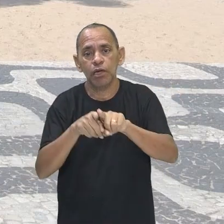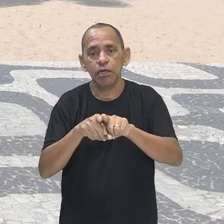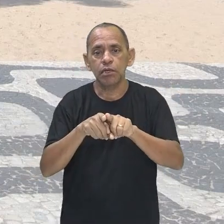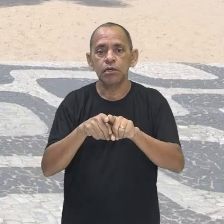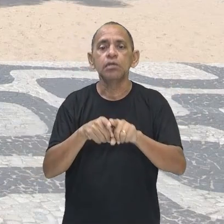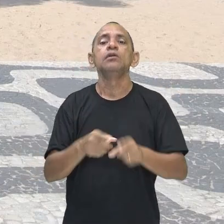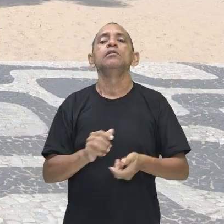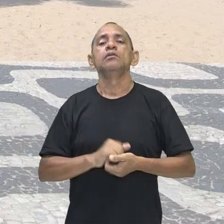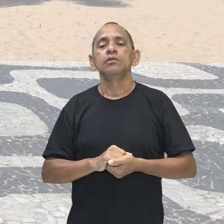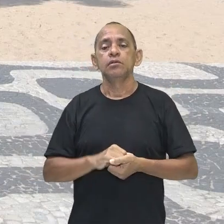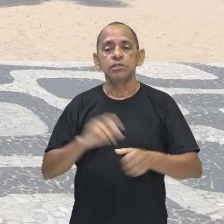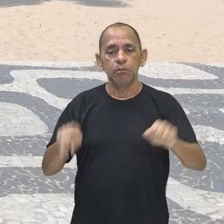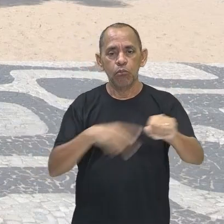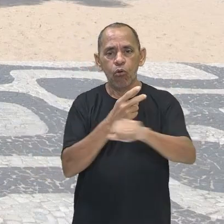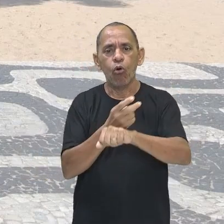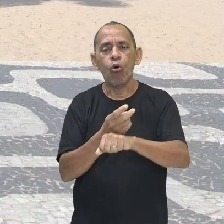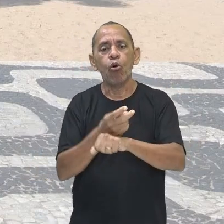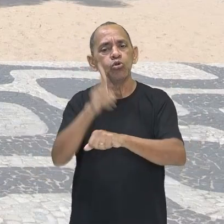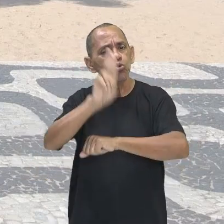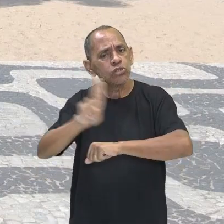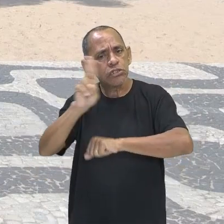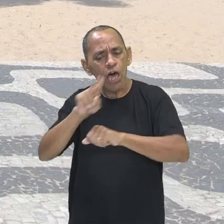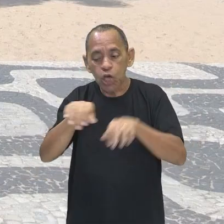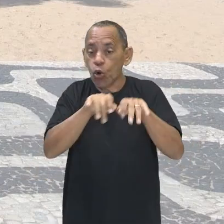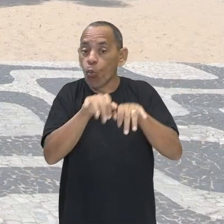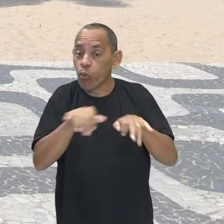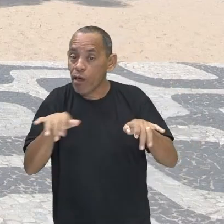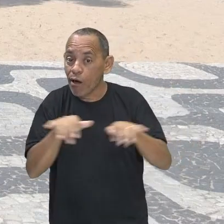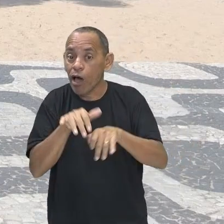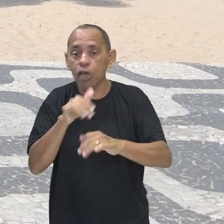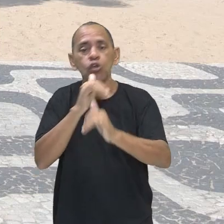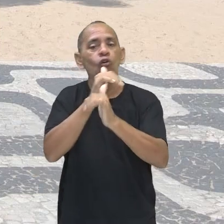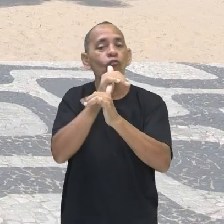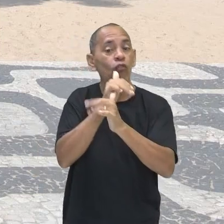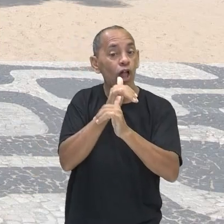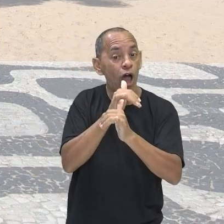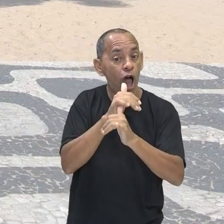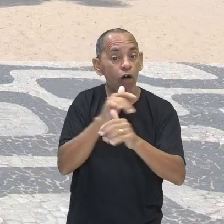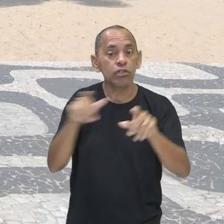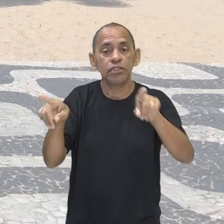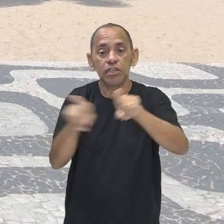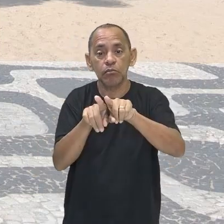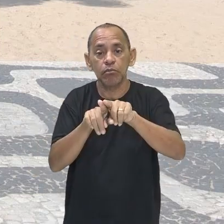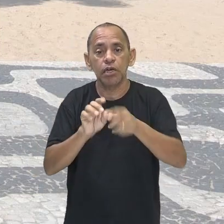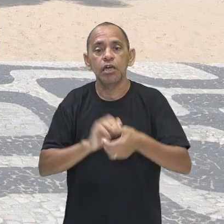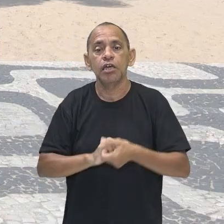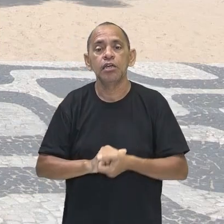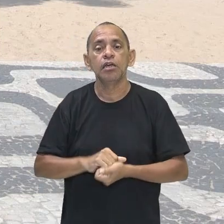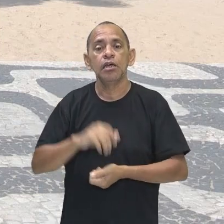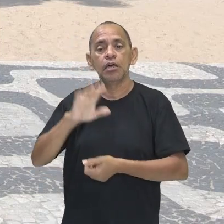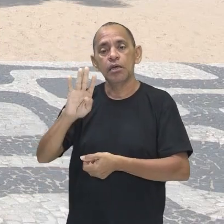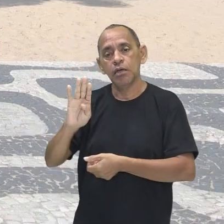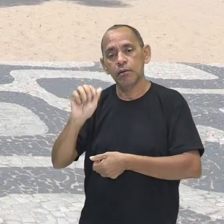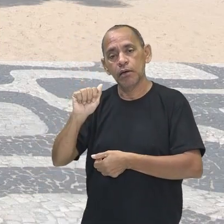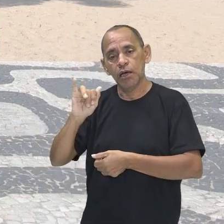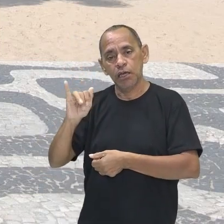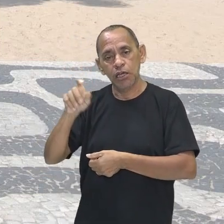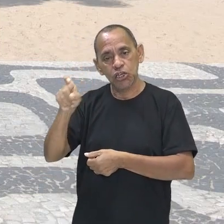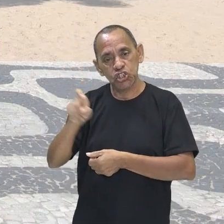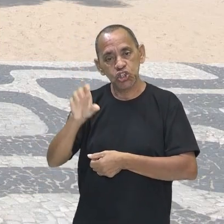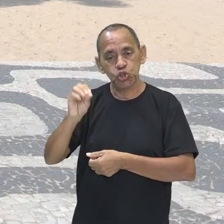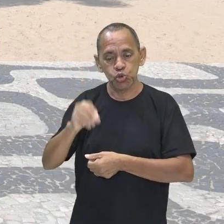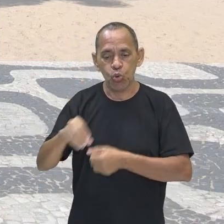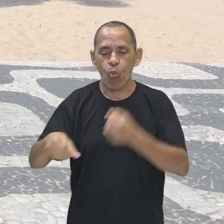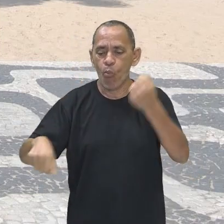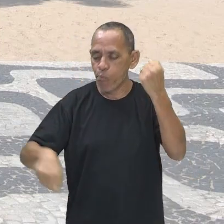outros instrumentos, como o piano, a flauta transversal, né, outros, o baixo, mas sempre com aquela pegada,